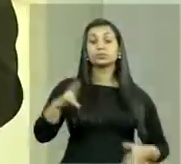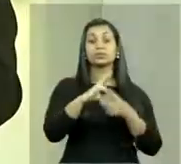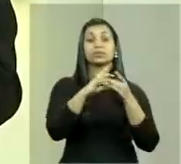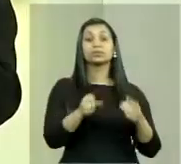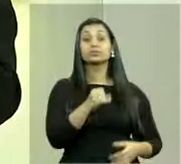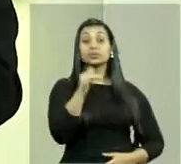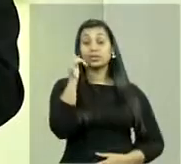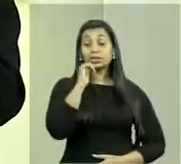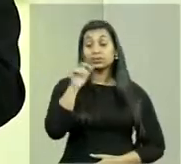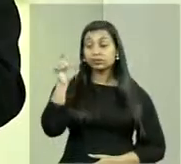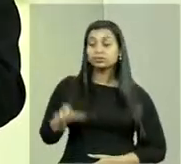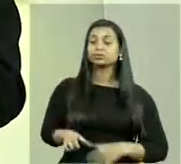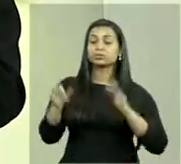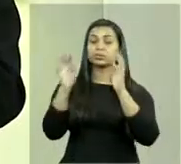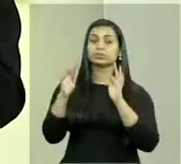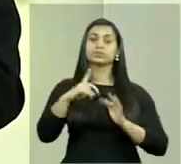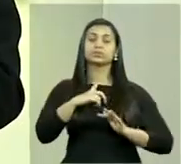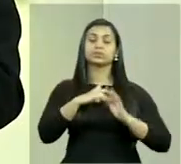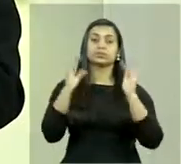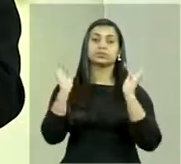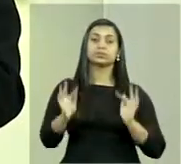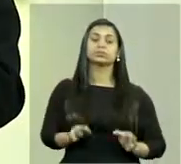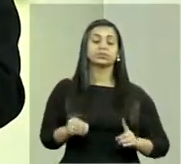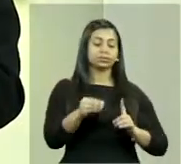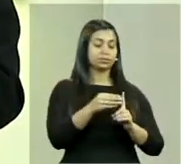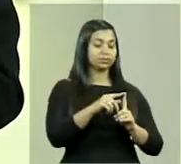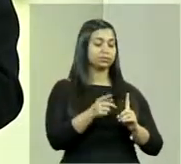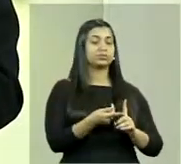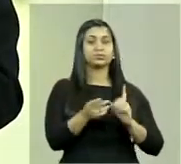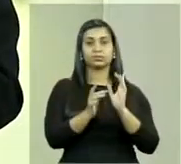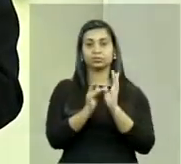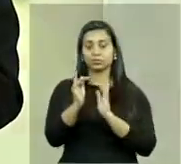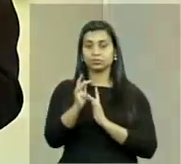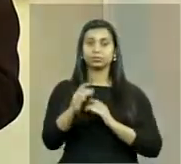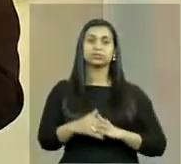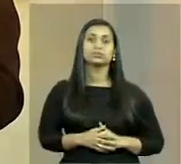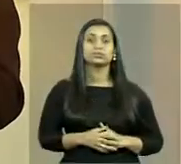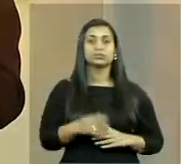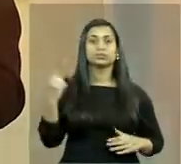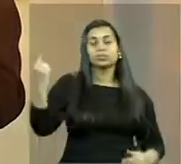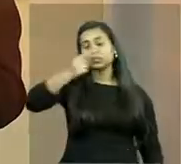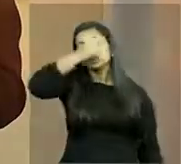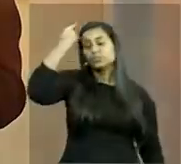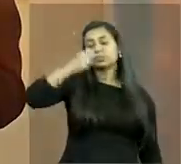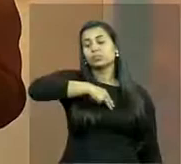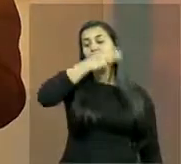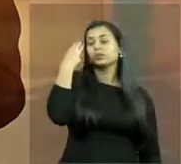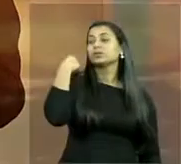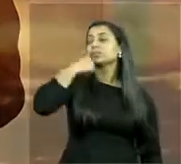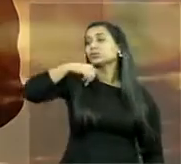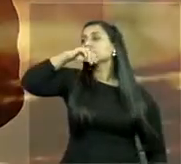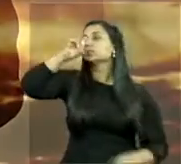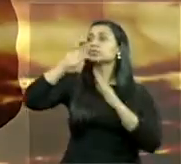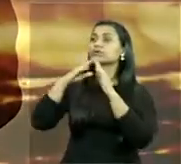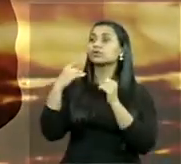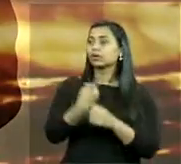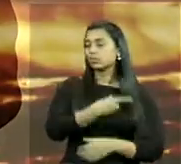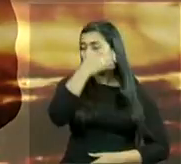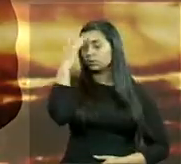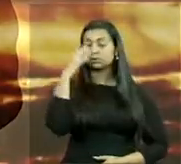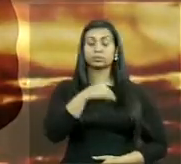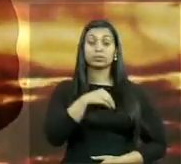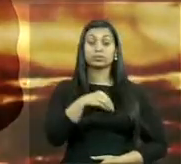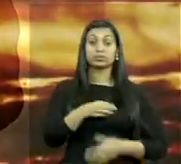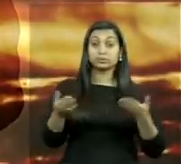o Senhor é convosco. Bendita sois vós entre as mulheres, e bendito é o fruto do vosso ventre, Jesus. Santa Maria, Mãe de Deus, rogai